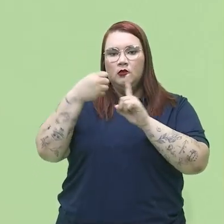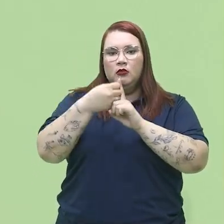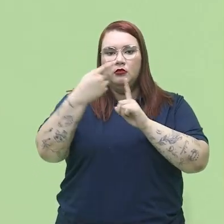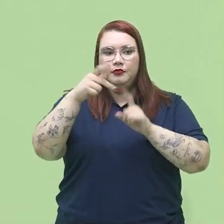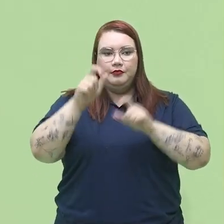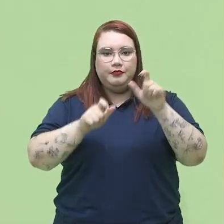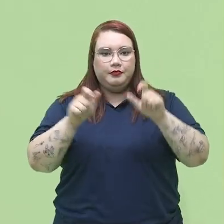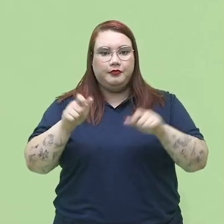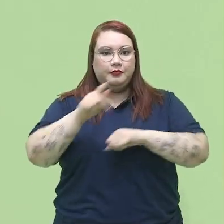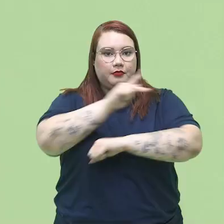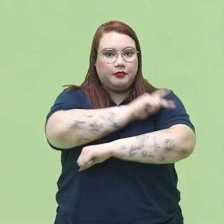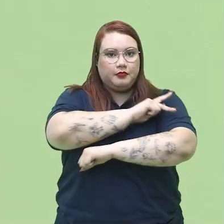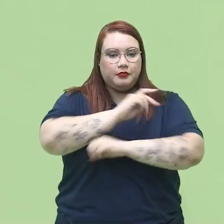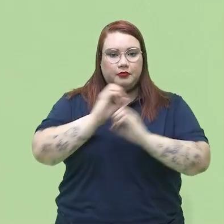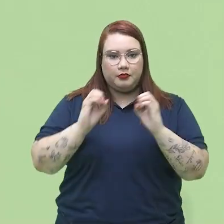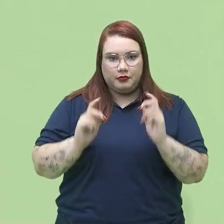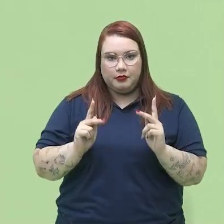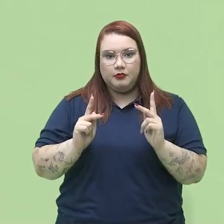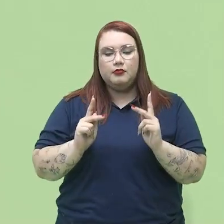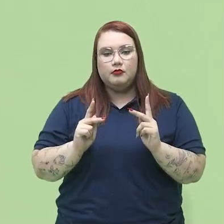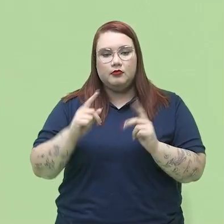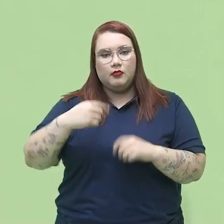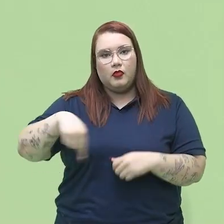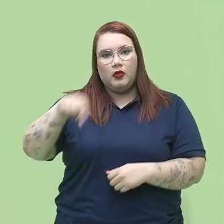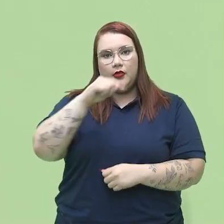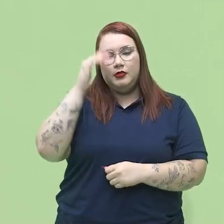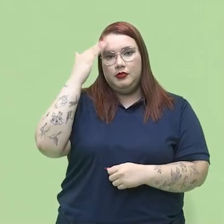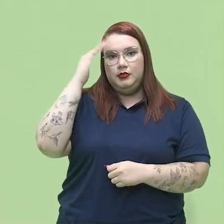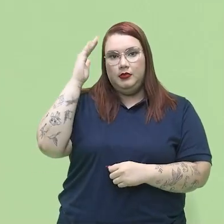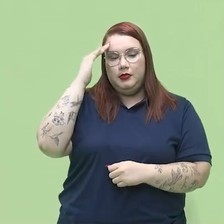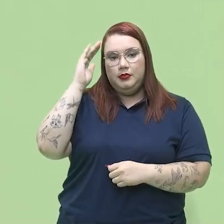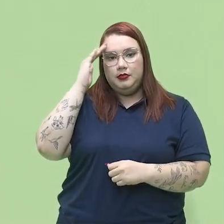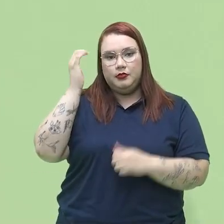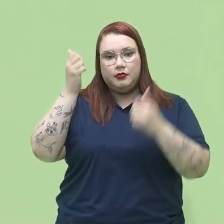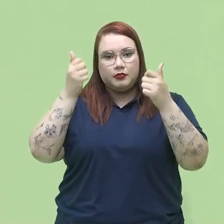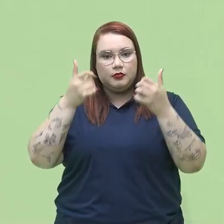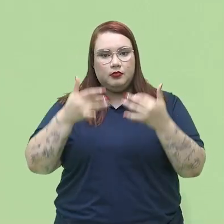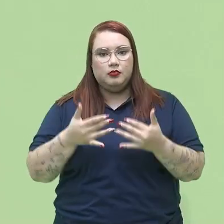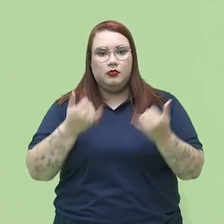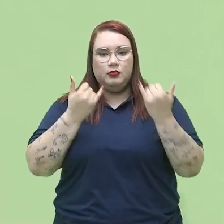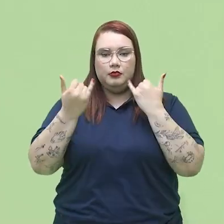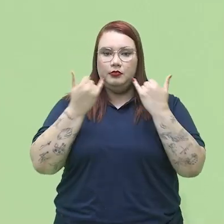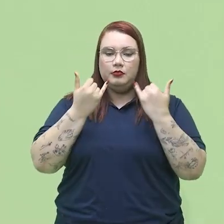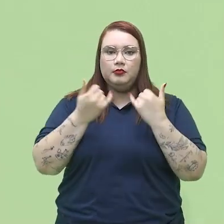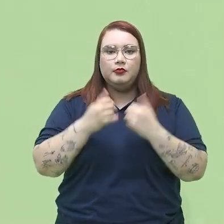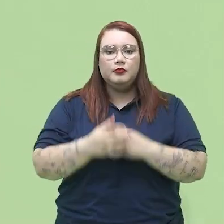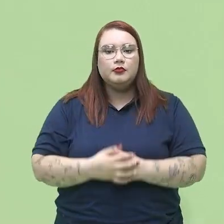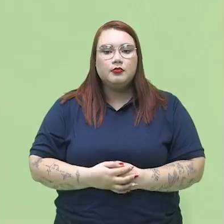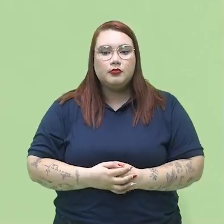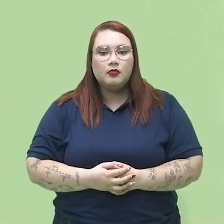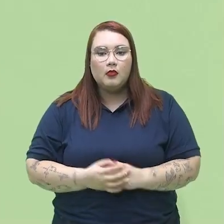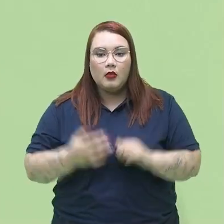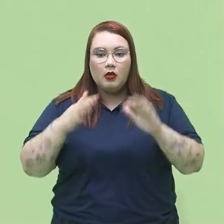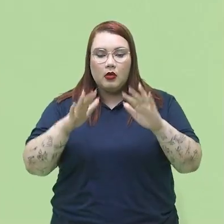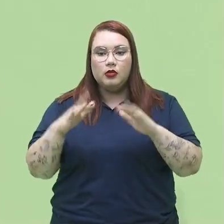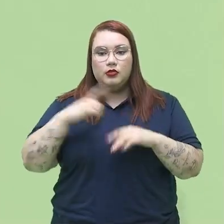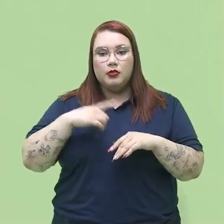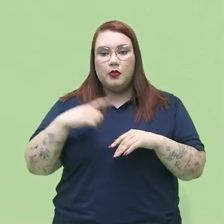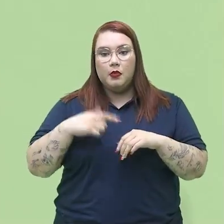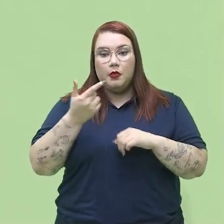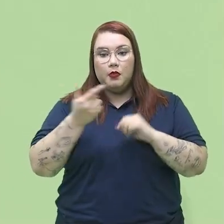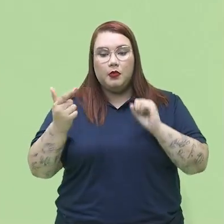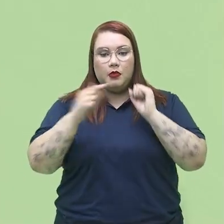indivíduos pré-históricos, né? Só para vocês terem uma noção aí da questão da seleção parental. Mas temos uma outra